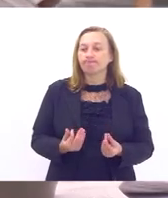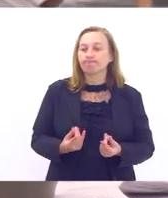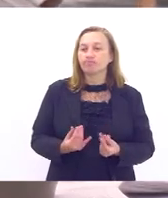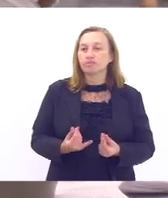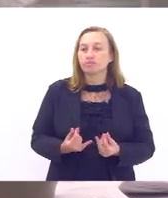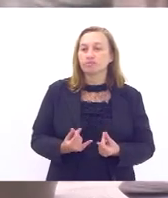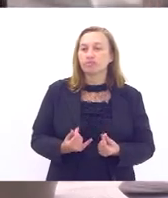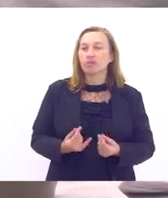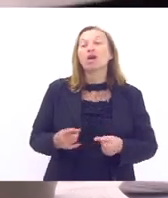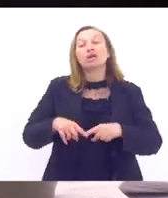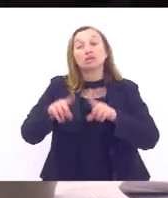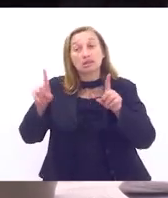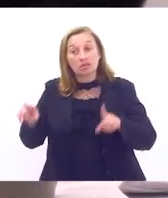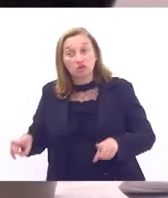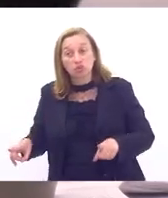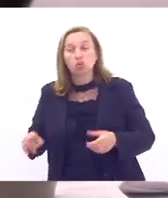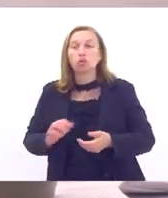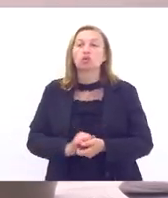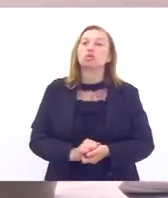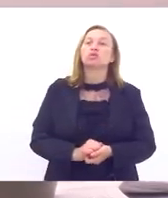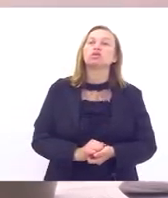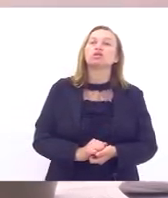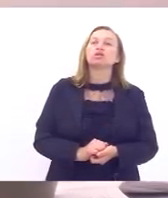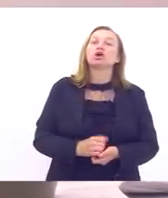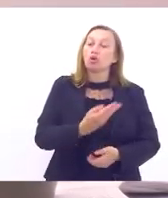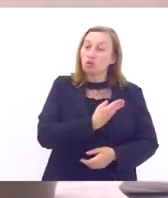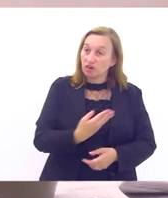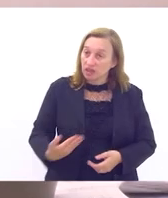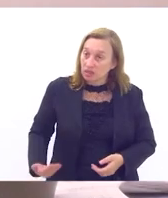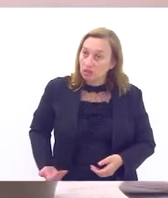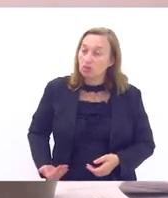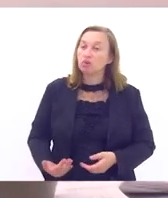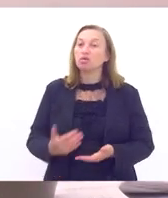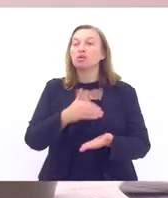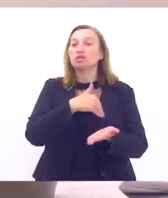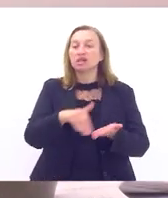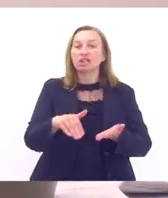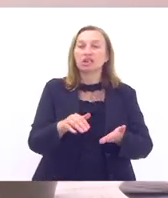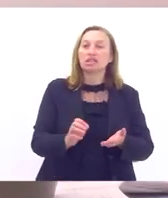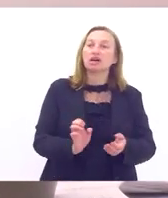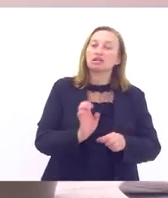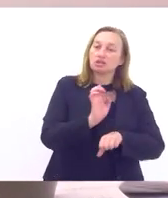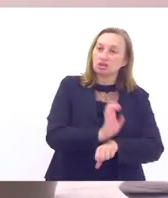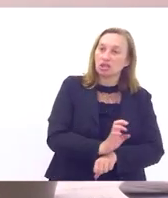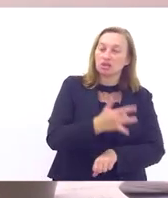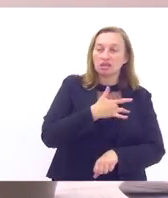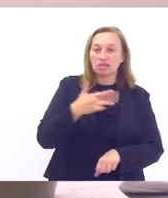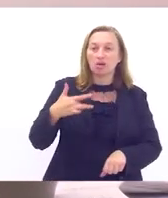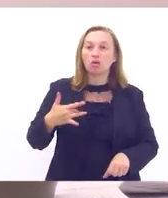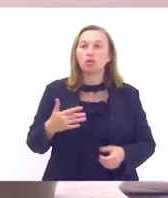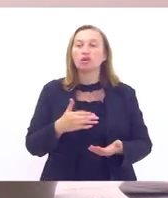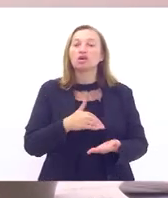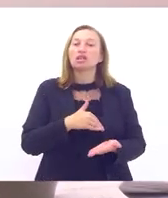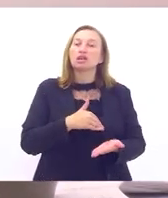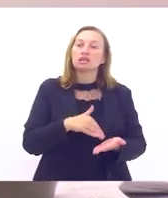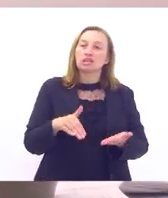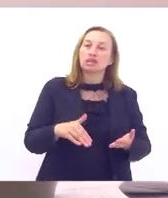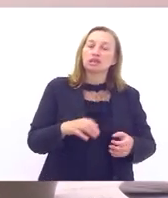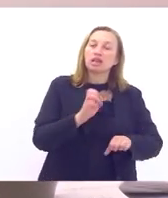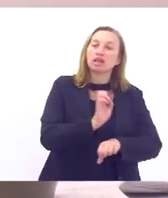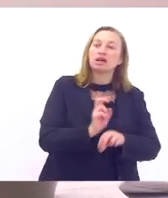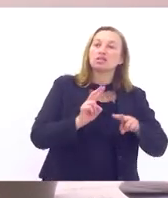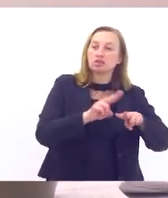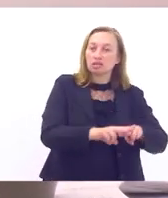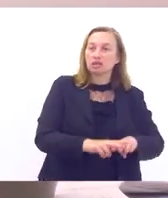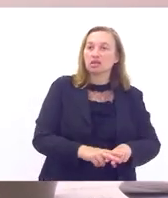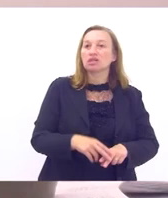todos esses servidores, né, todas essas autoridades, o governador, o secretário de saúde, o secretário de administração penitenciária, foram efetivamente intimados em 23 de